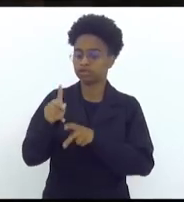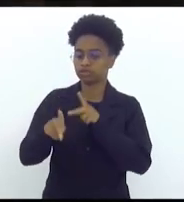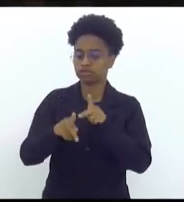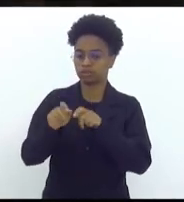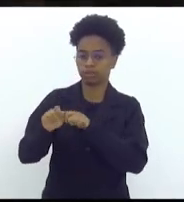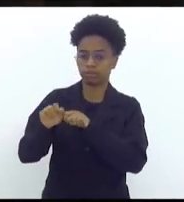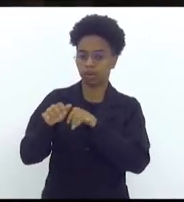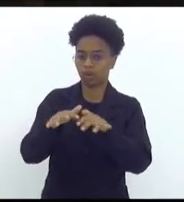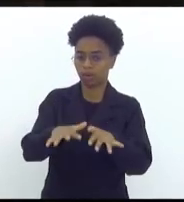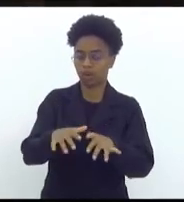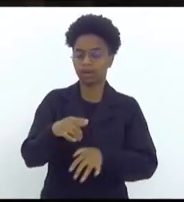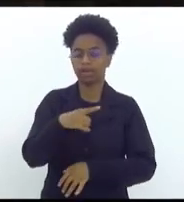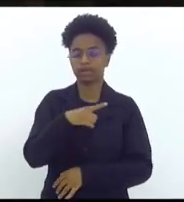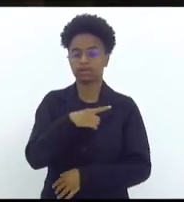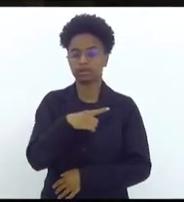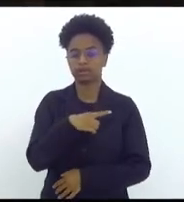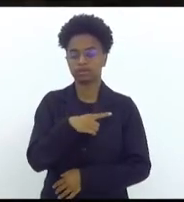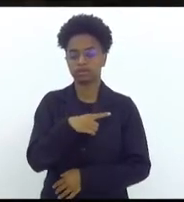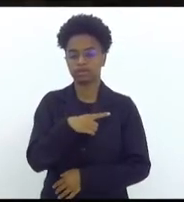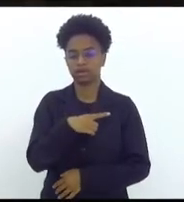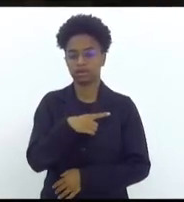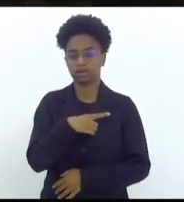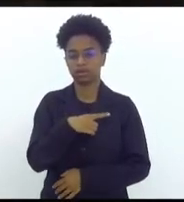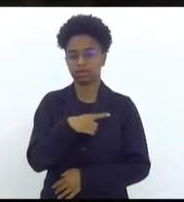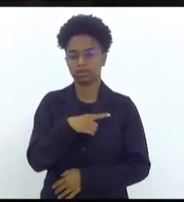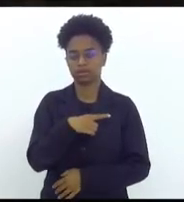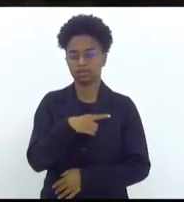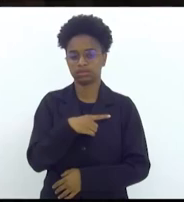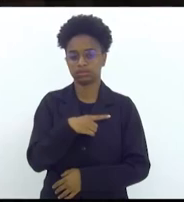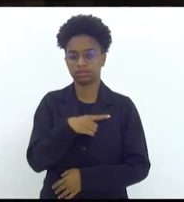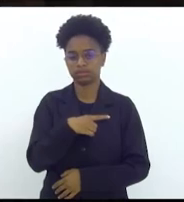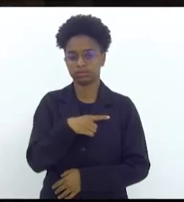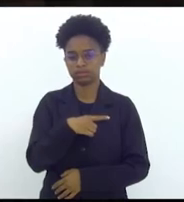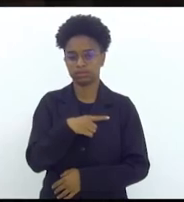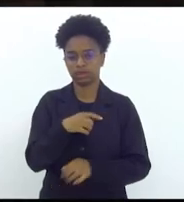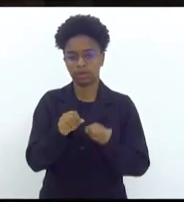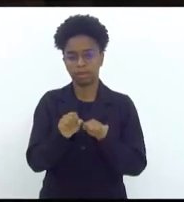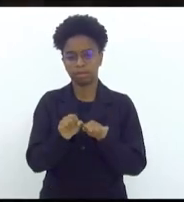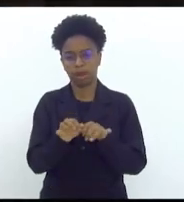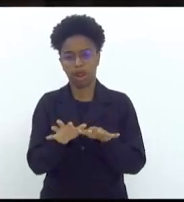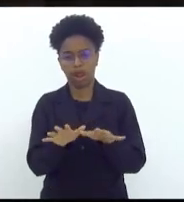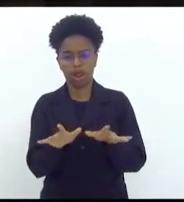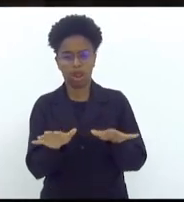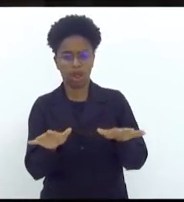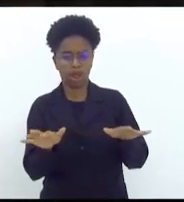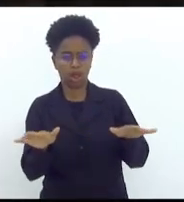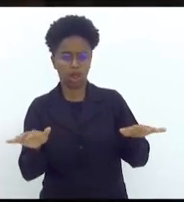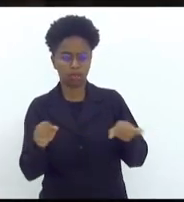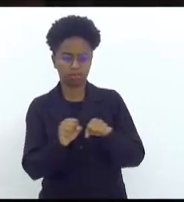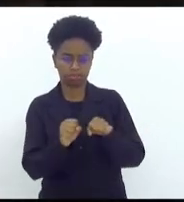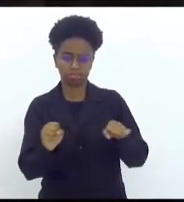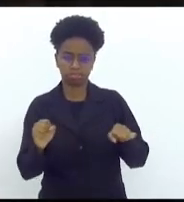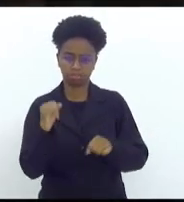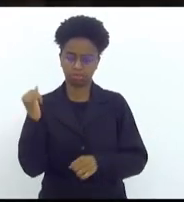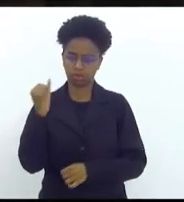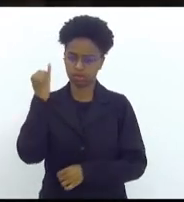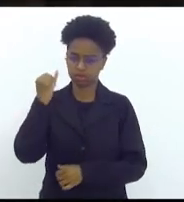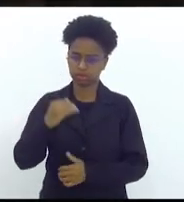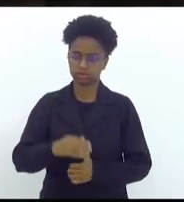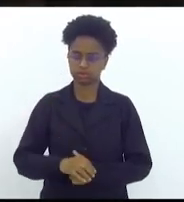ele tem uma expressão territorial bastante importante